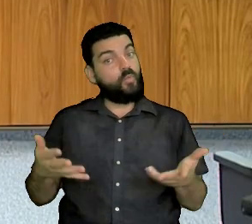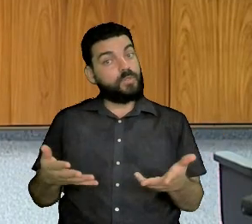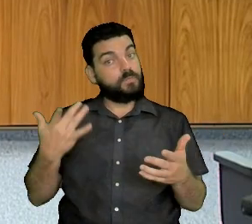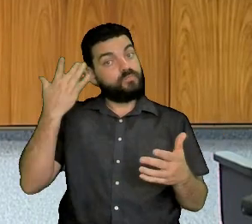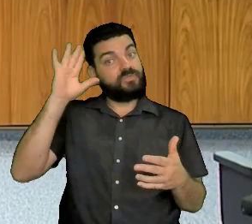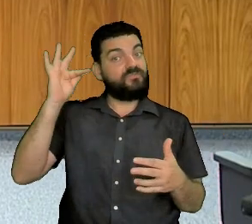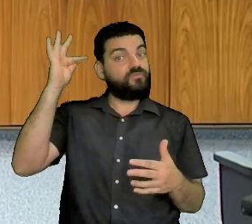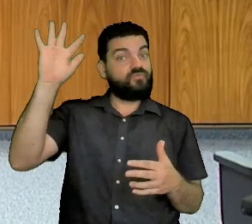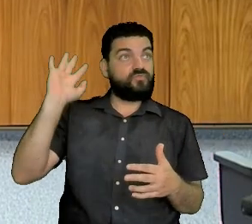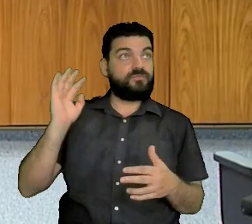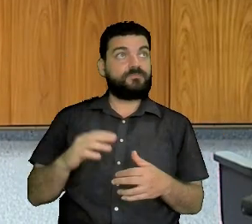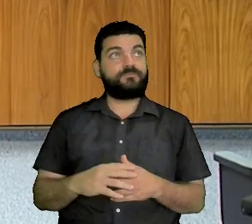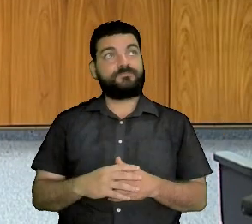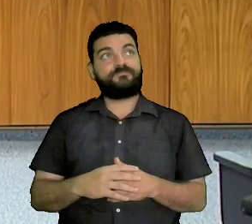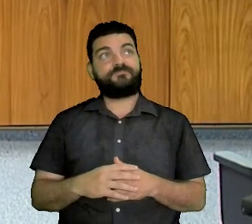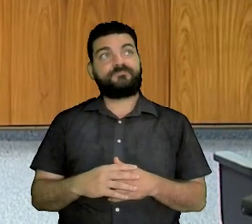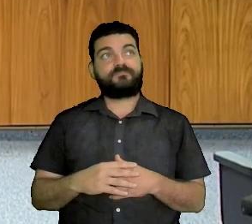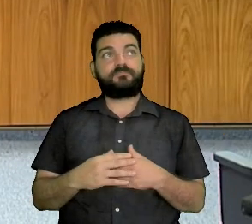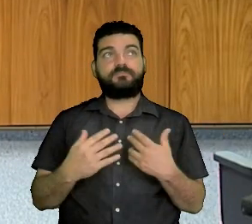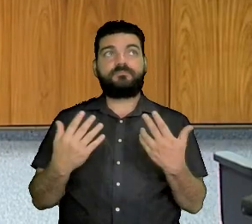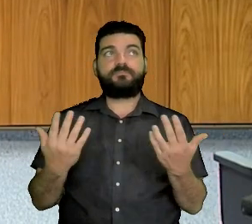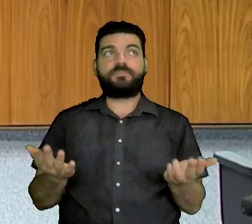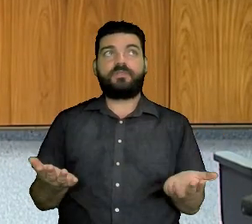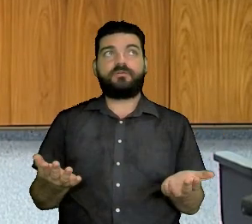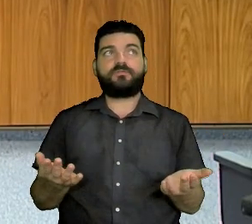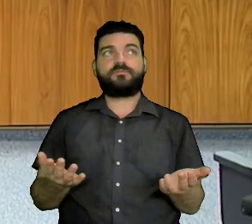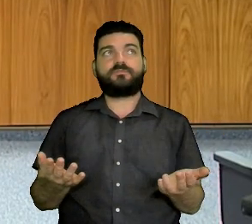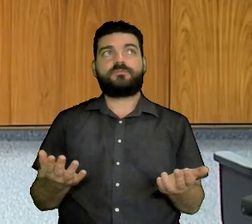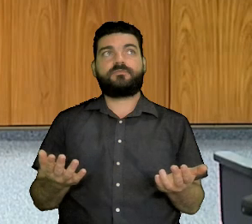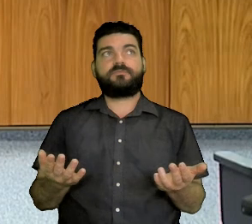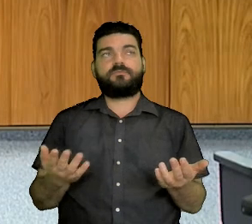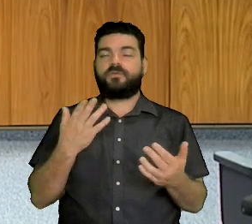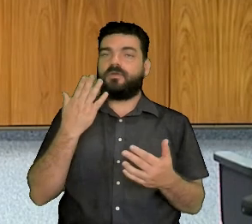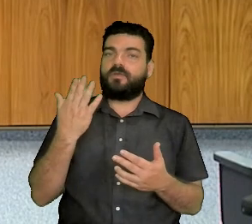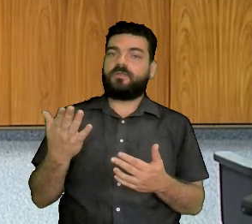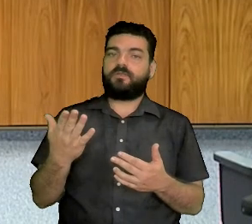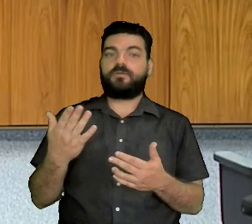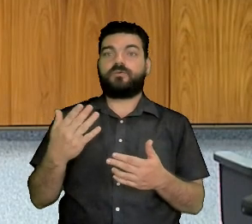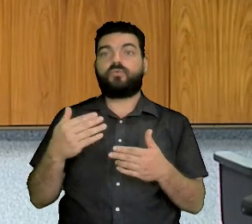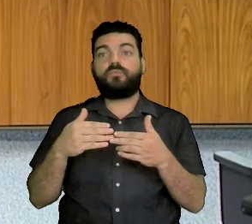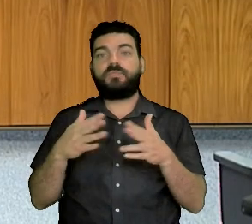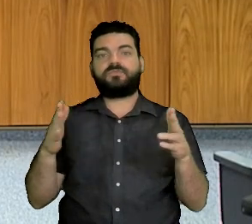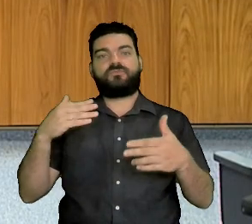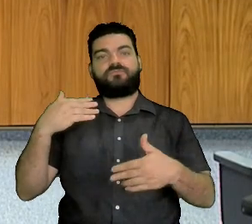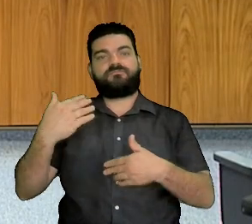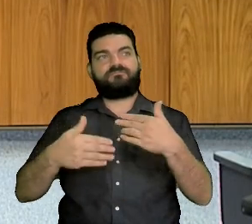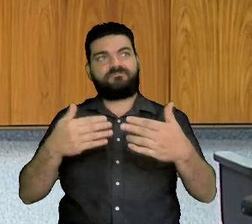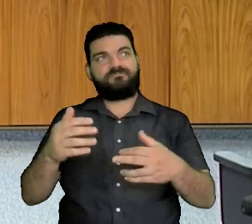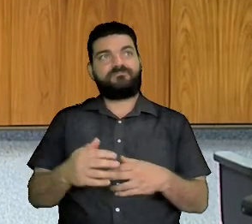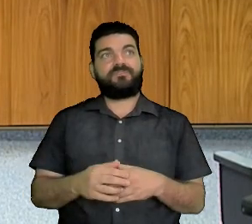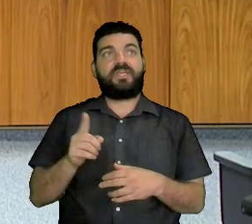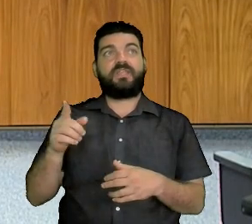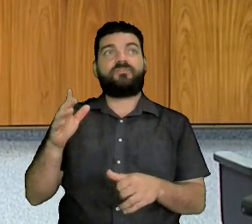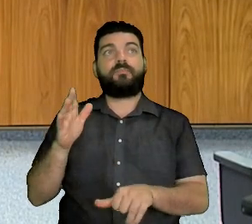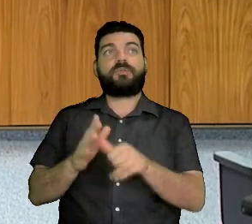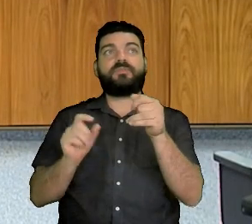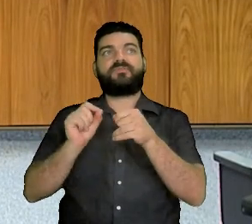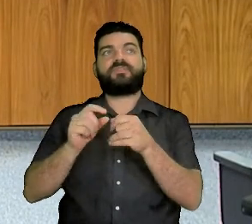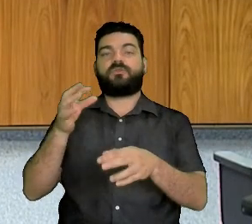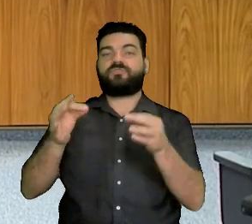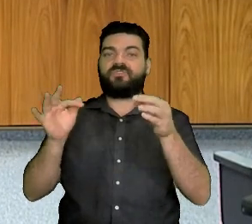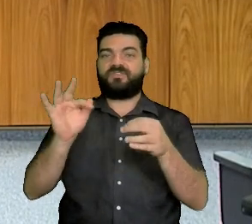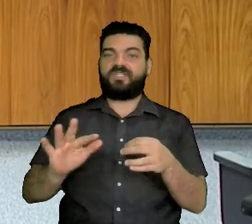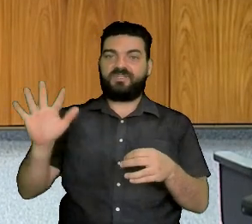Exatamente. Ela que é a nossa precursora, e por que não dizer a precursora na Justiça